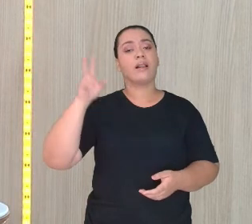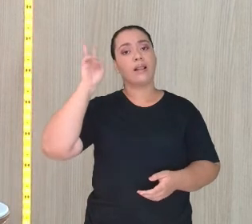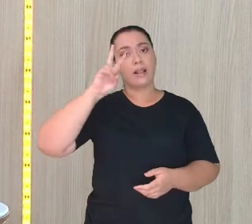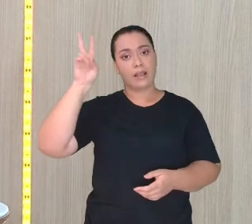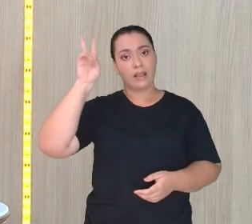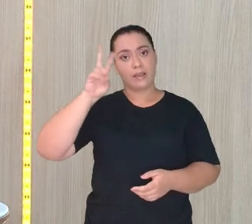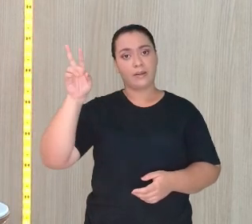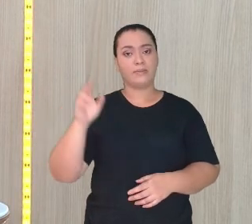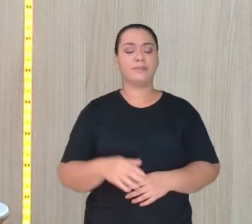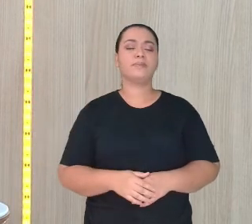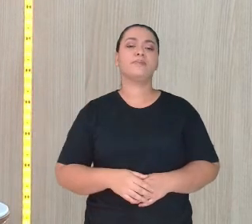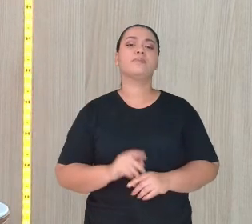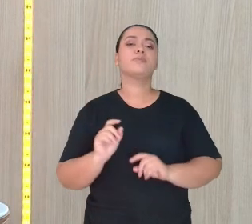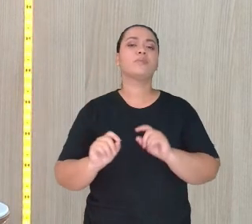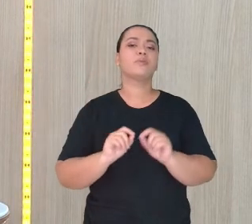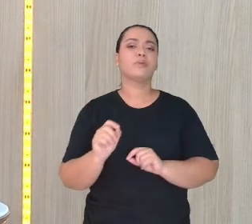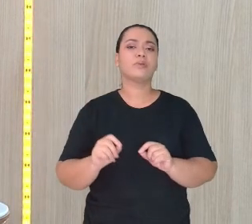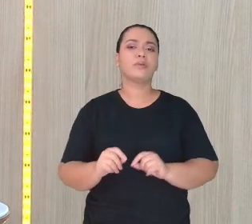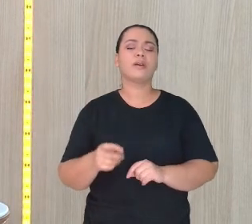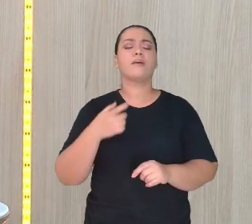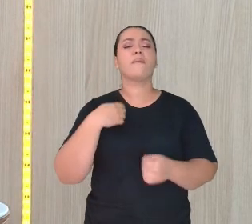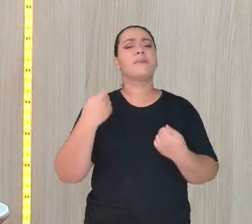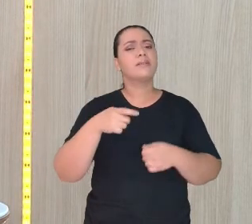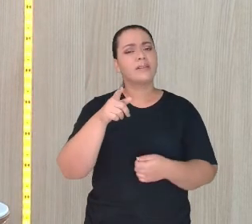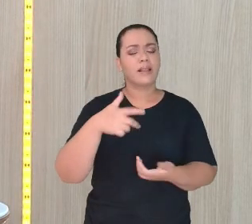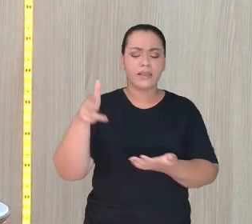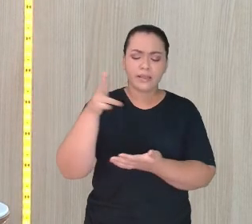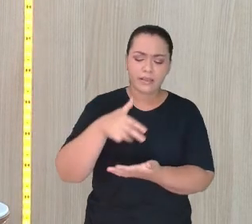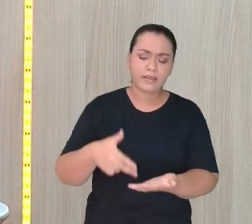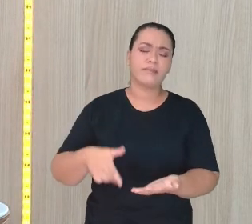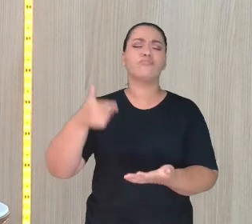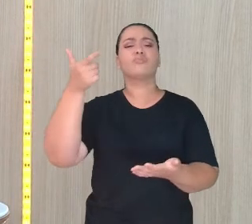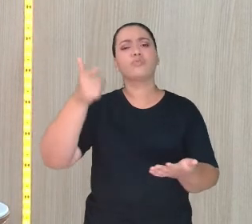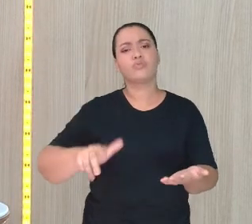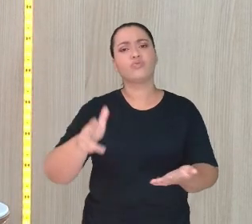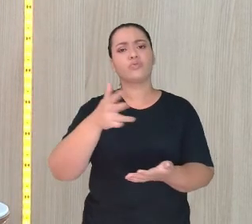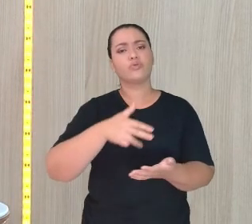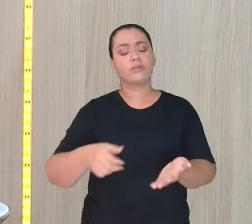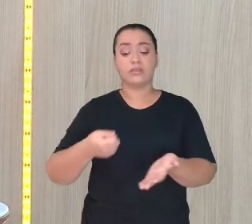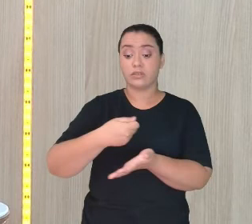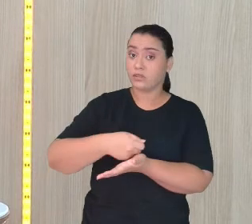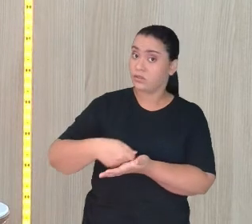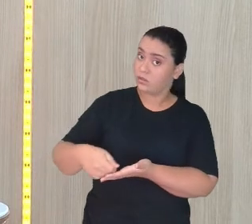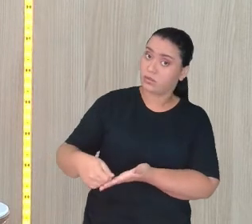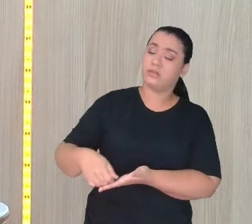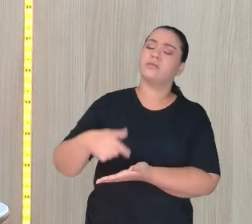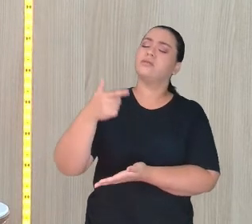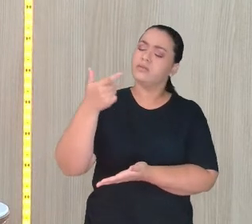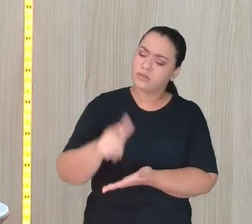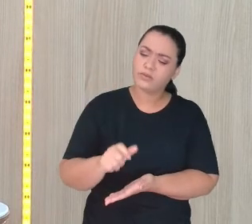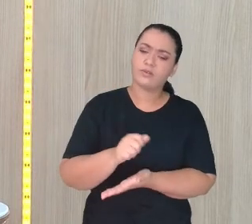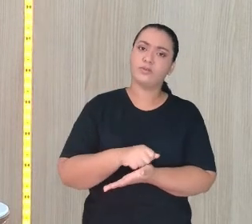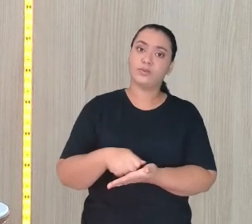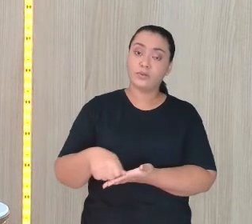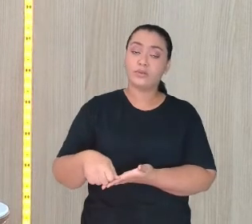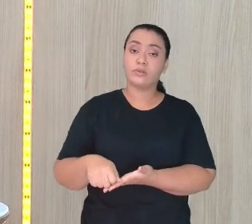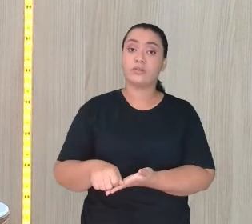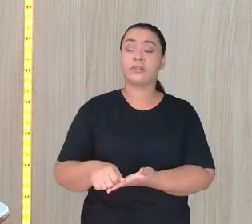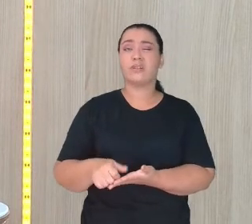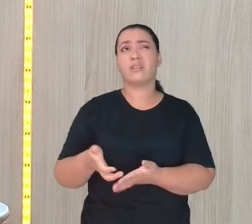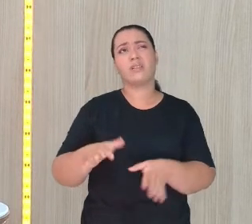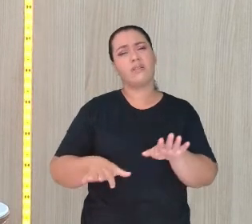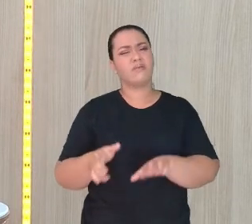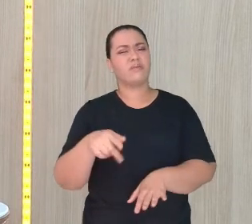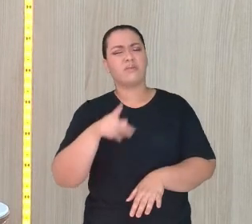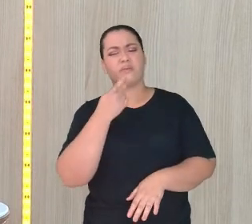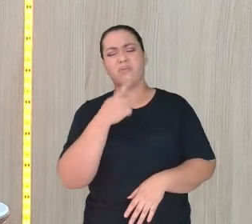lema da aula sempre é, né, leia, releia, escreva, reescreva. Talvez você esteja dizendo